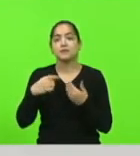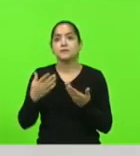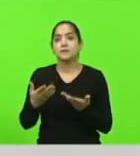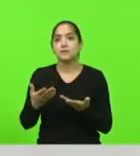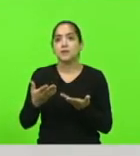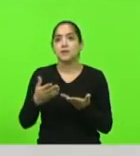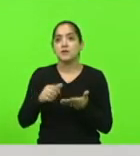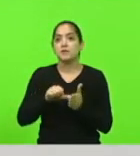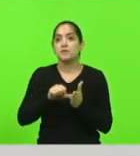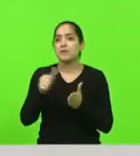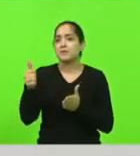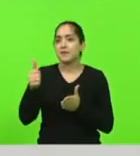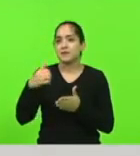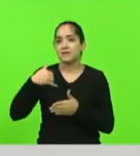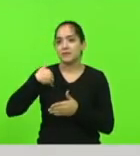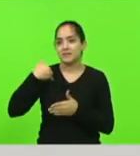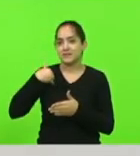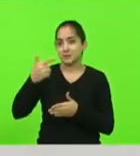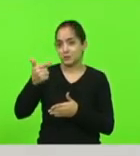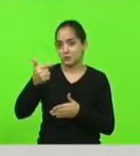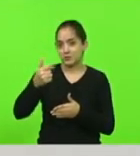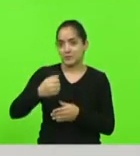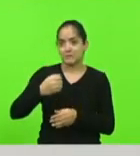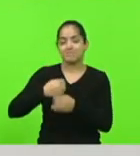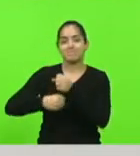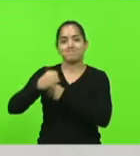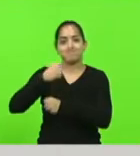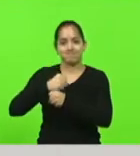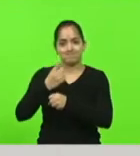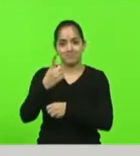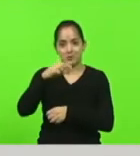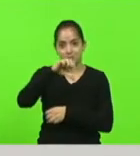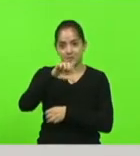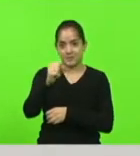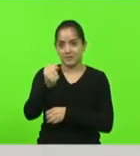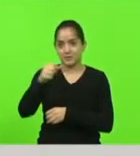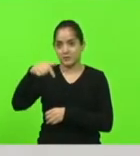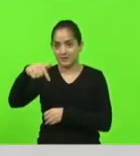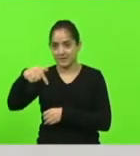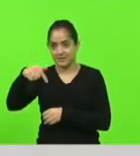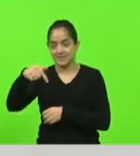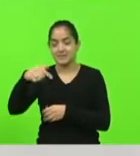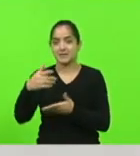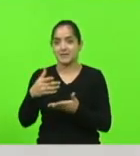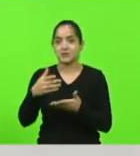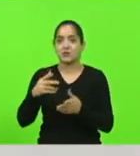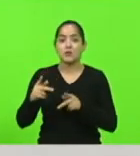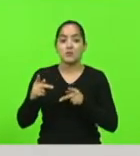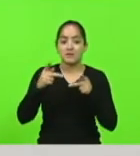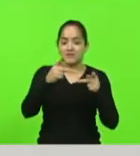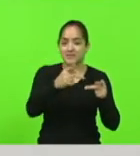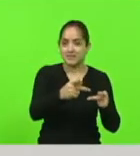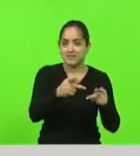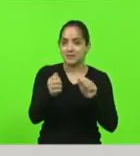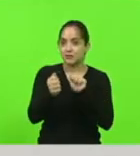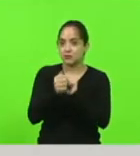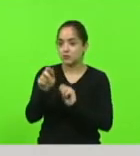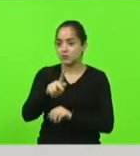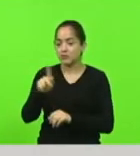Foi aos 12 anos de idade, em 1987, numa visita organizada pela professora do